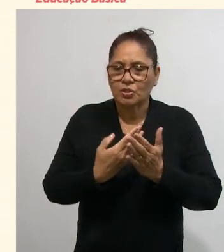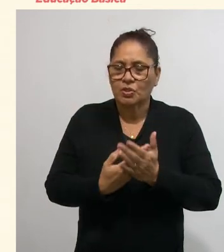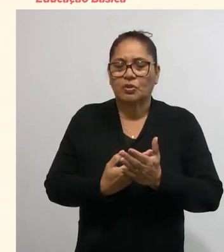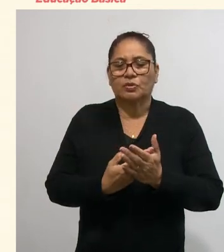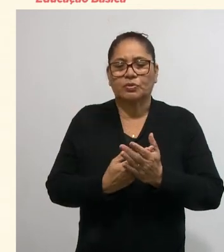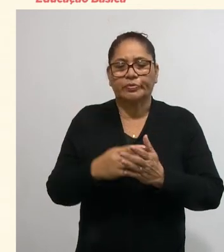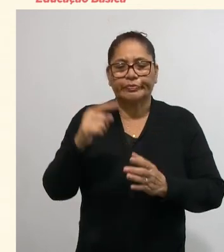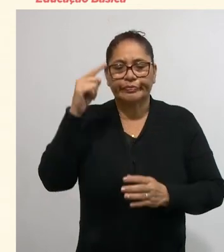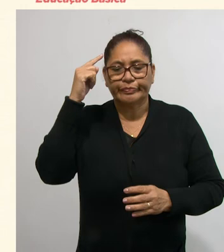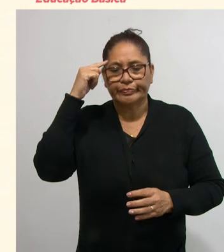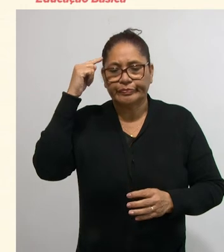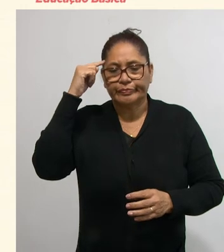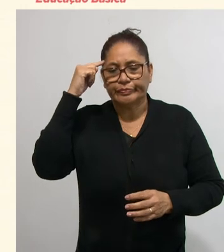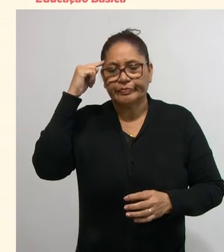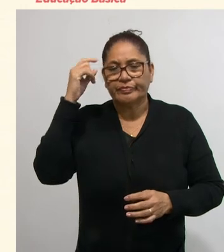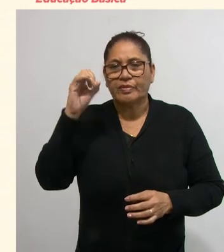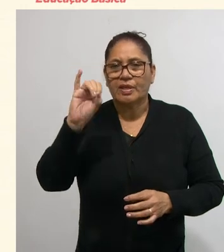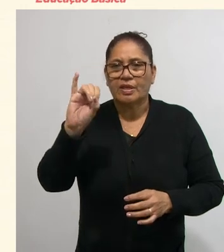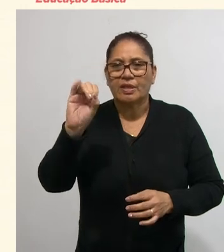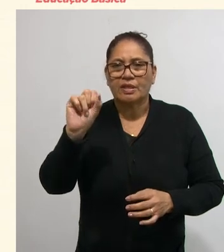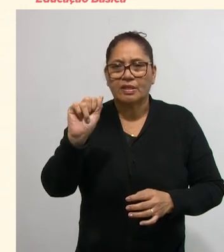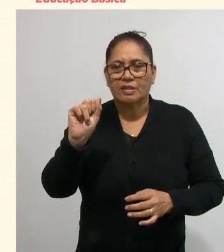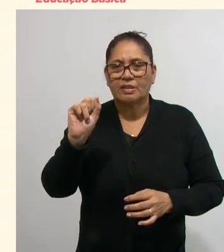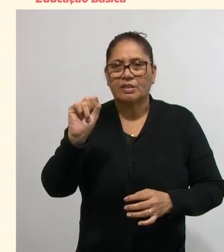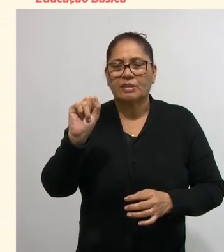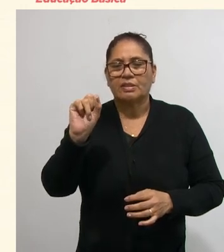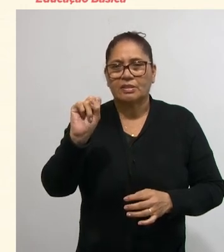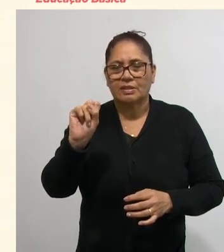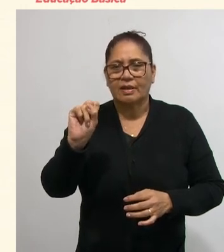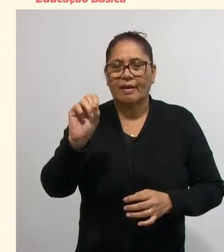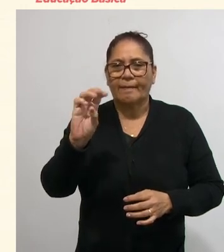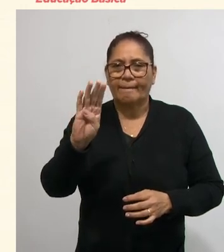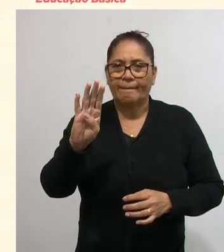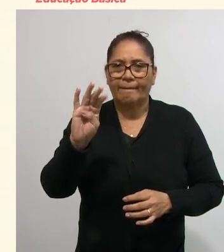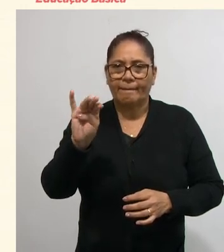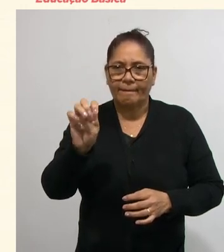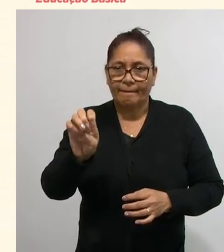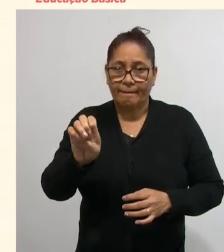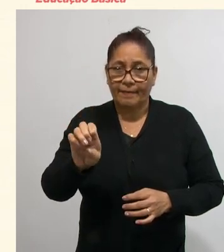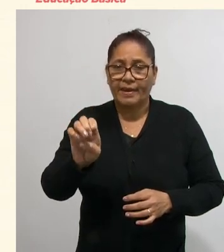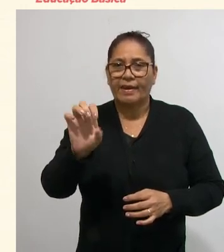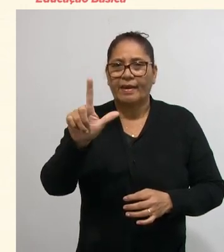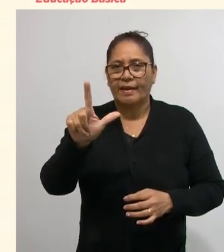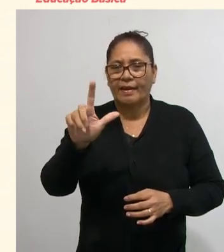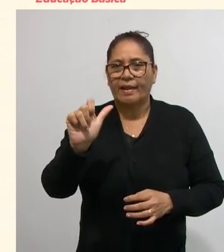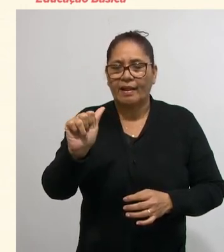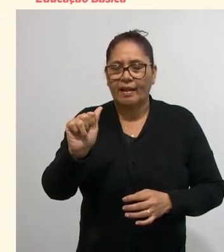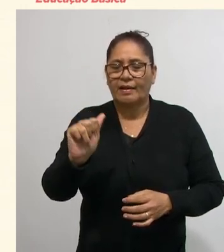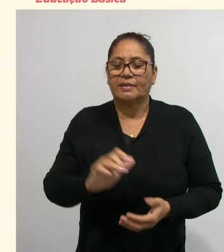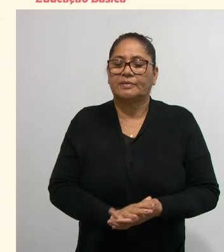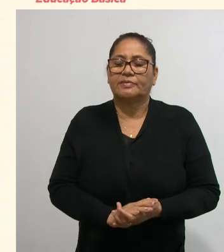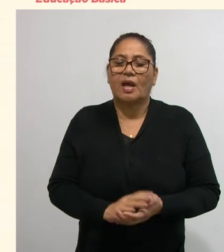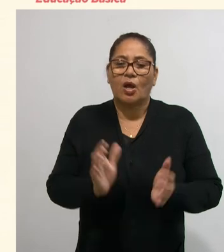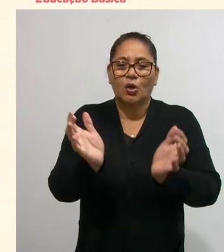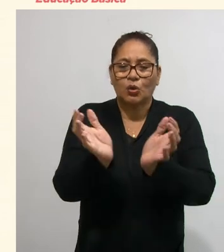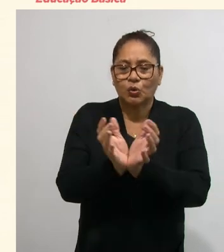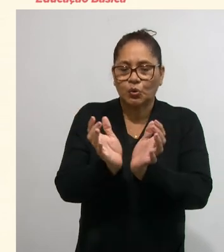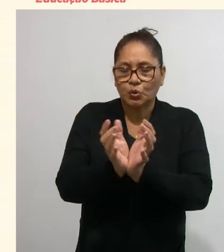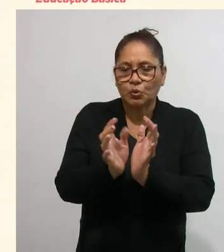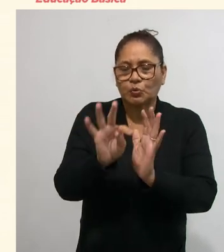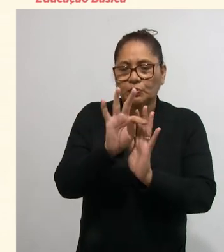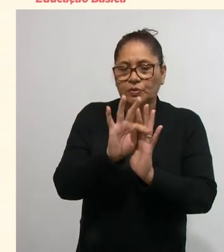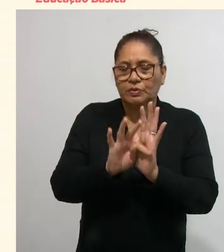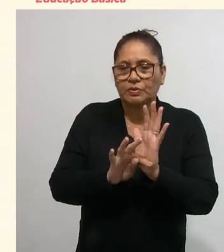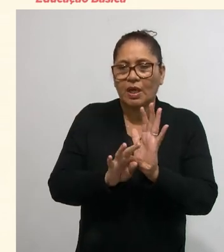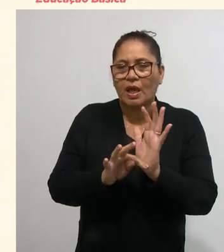racionalidade da Isabel Alarcão e vamos trabalhar com esse texto né que é organizado aí por um grupo de